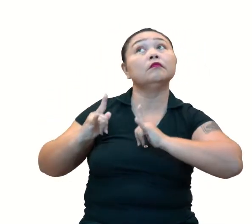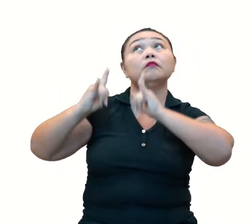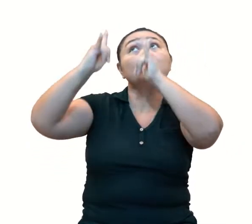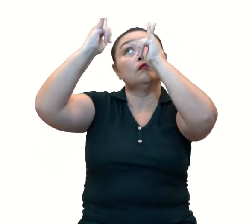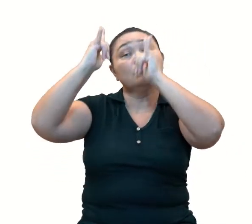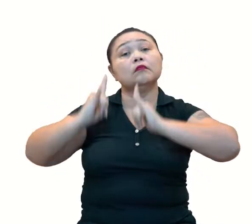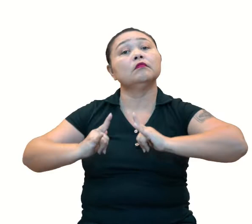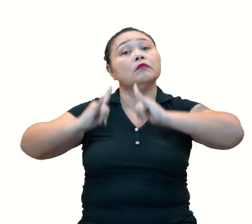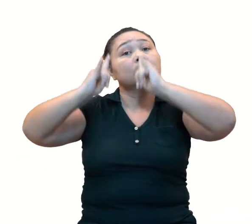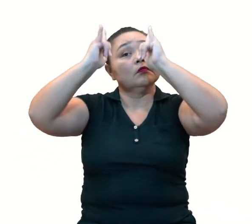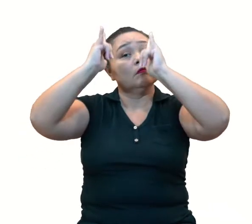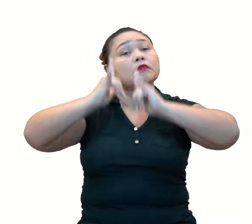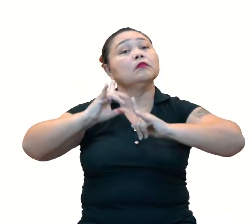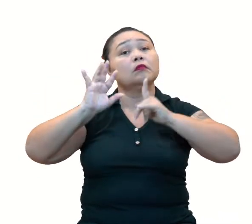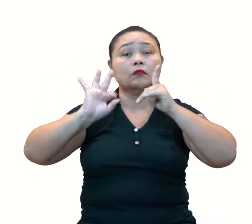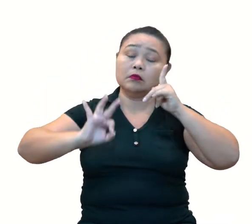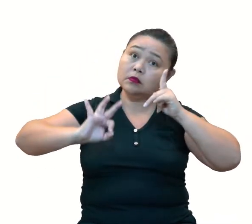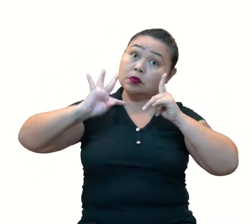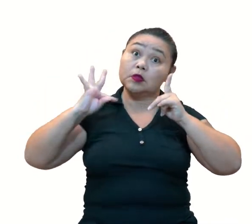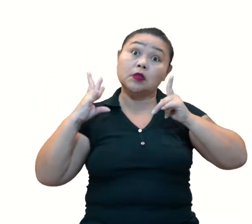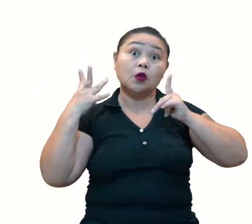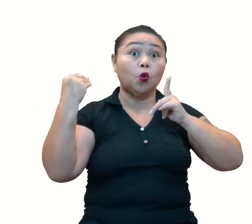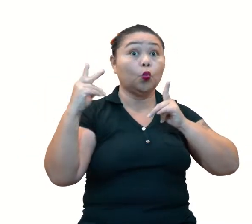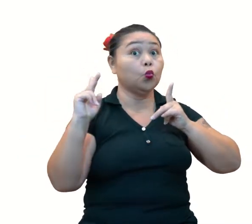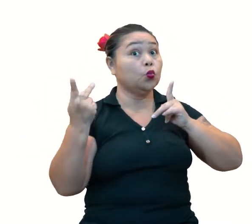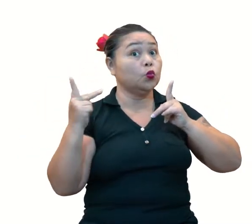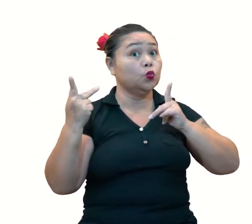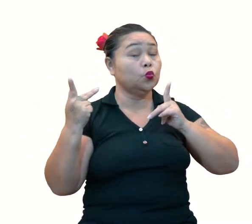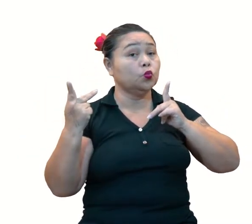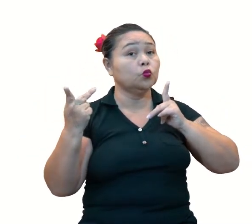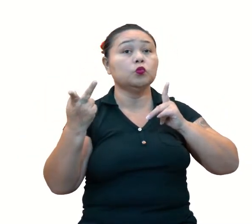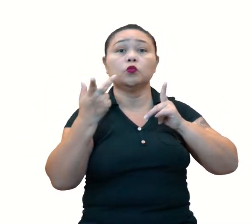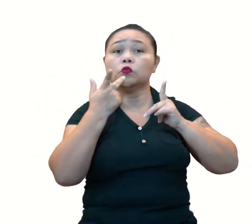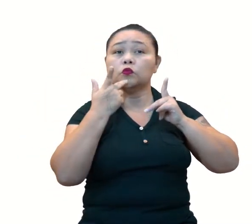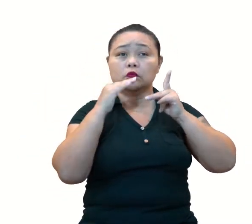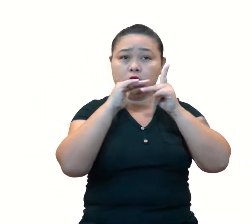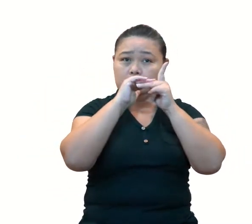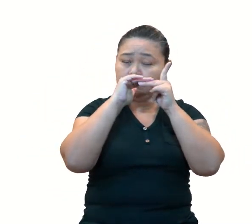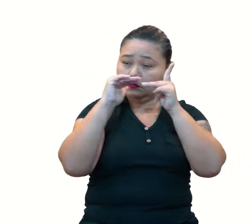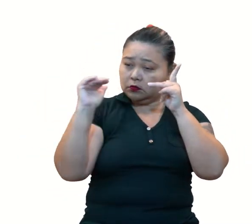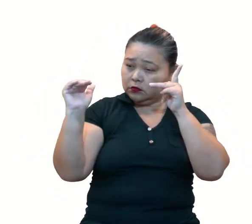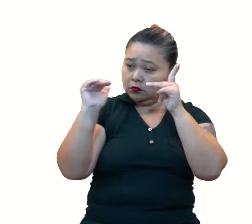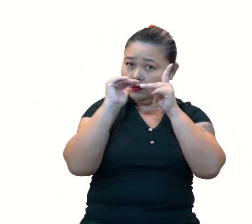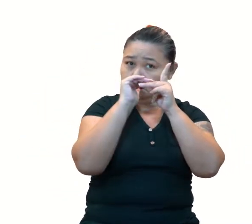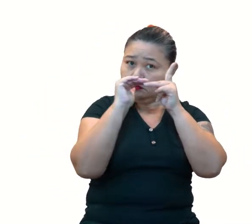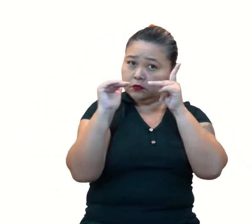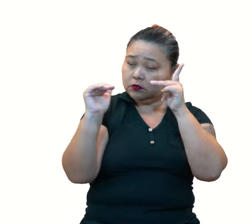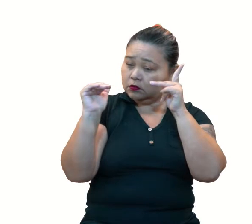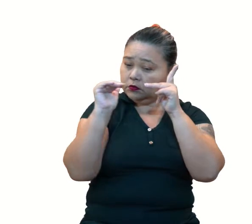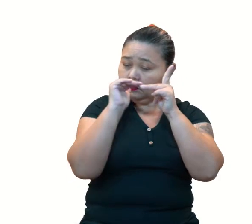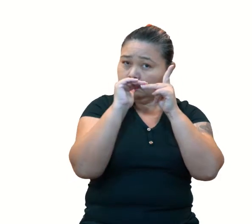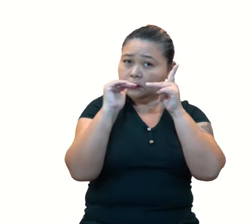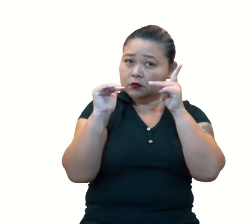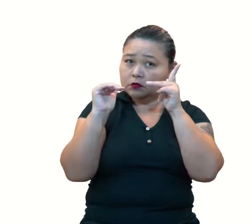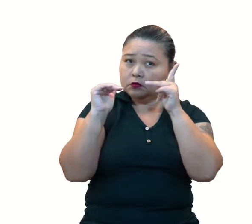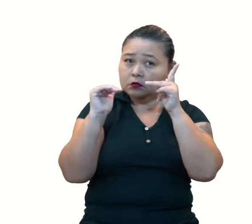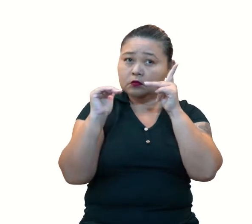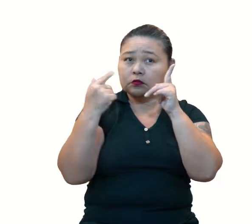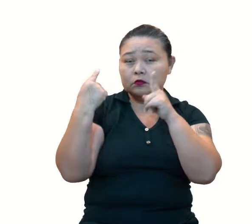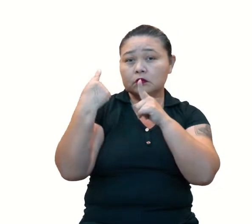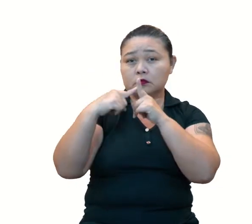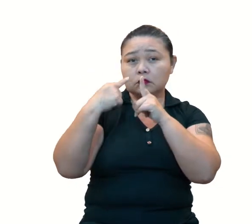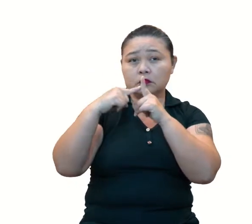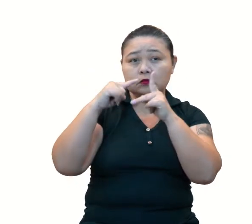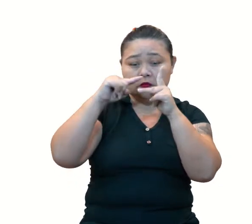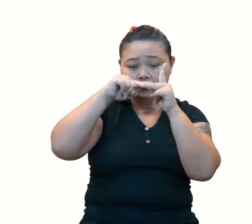A altura do prédio, na verdade, ele é toda, né? Aham. Mas agora eu estou falando só desse momento aqui Esse para pedaço poder... aí. esse pedaço, porque é onde forma